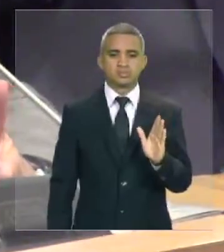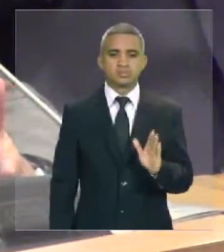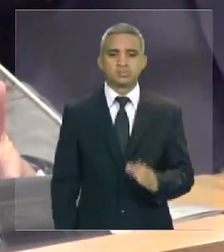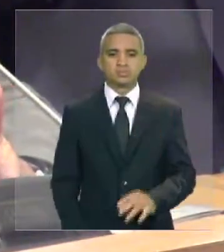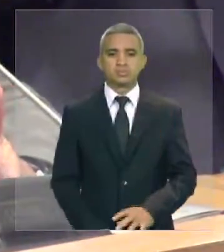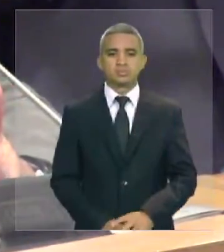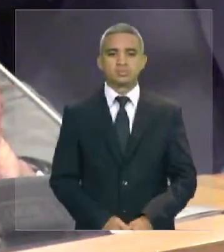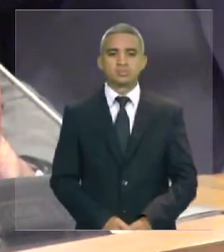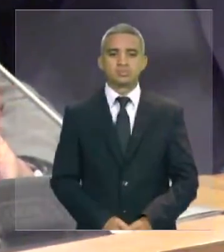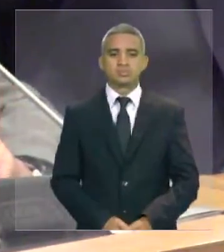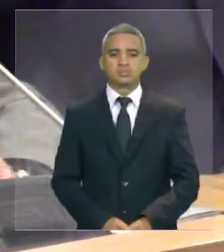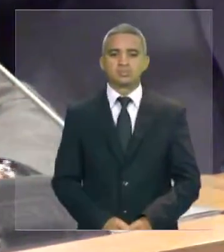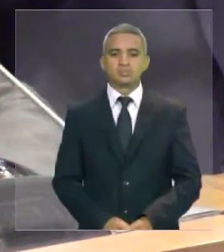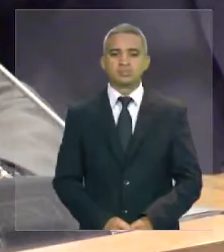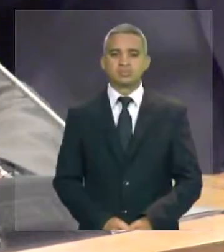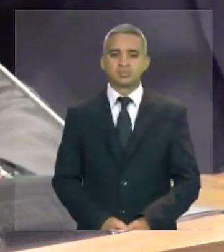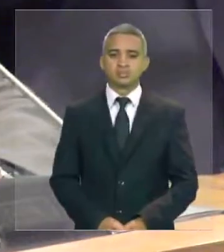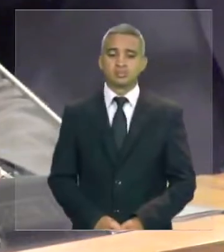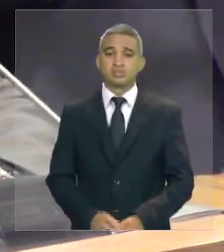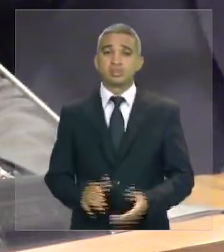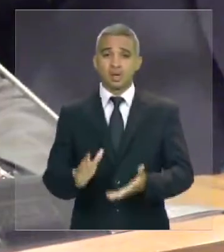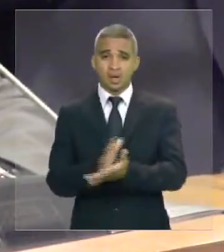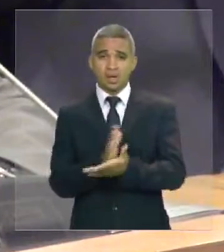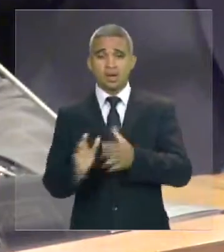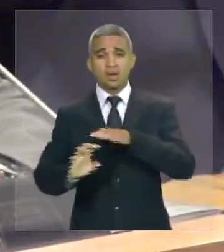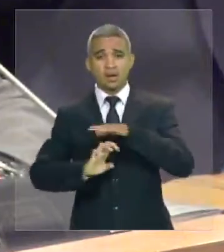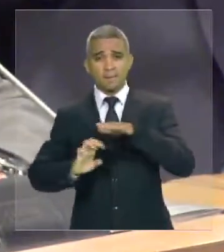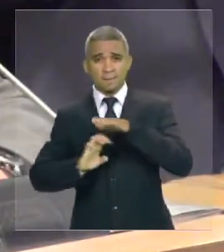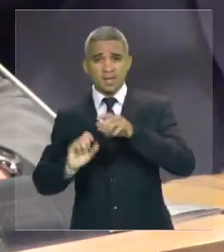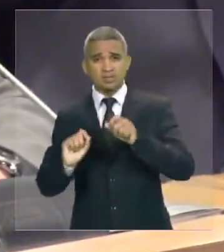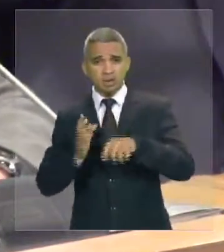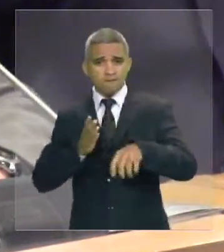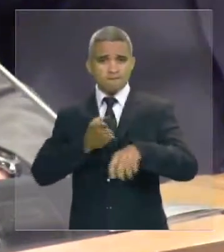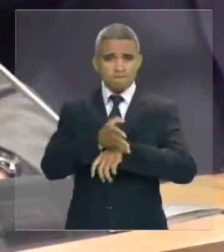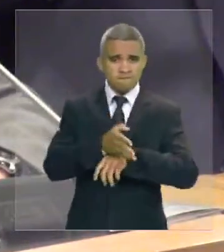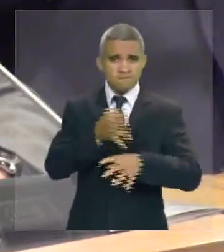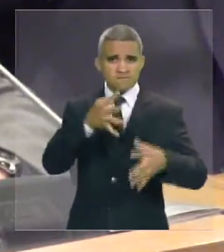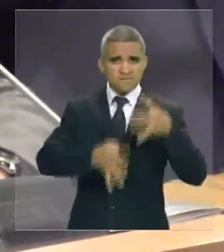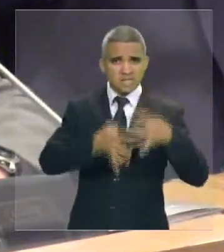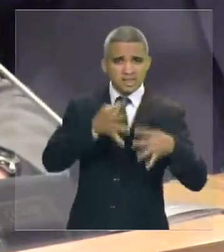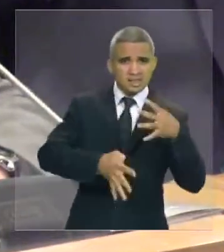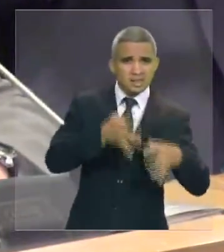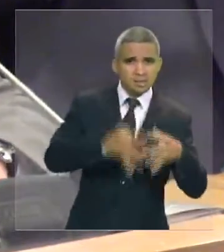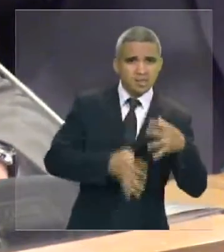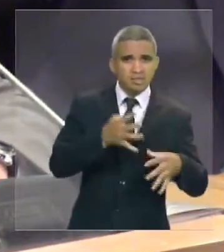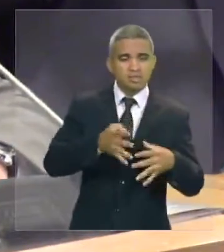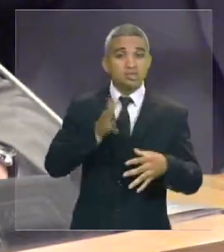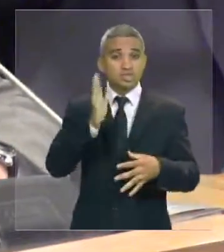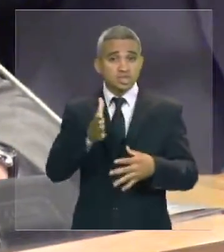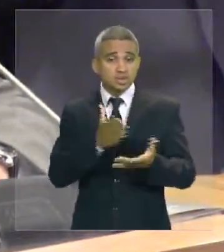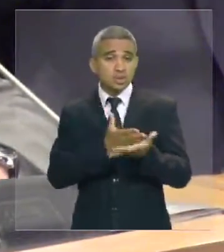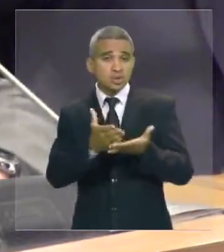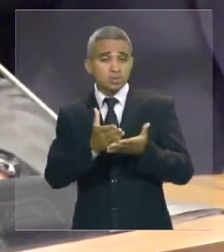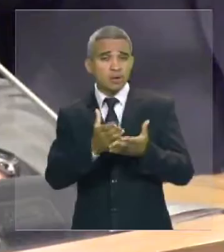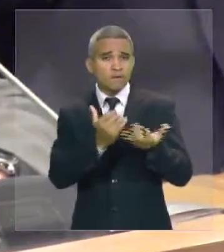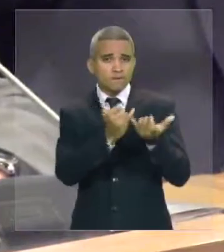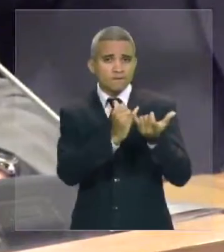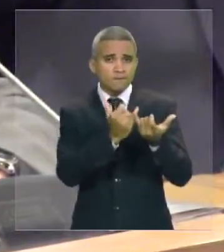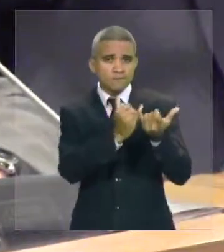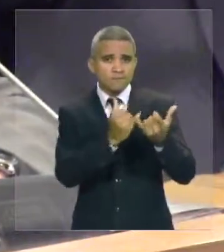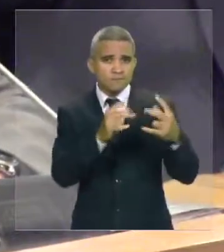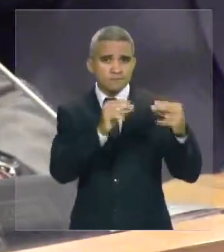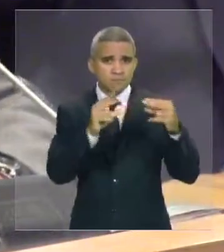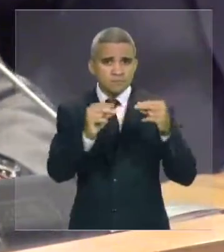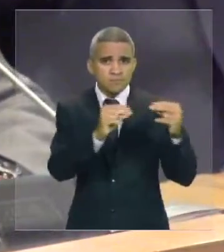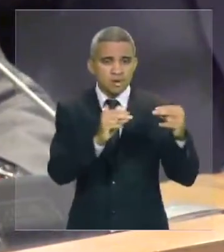dos que pretendem impor obstáculos à licitação já comenta com amigos mais próximos que conseguirá